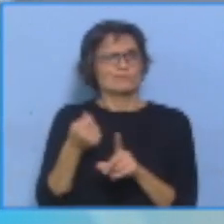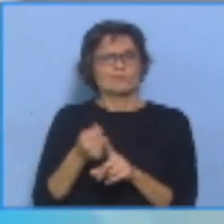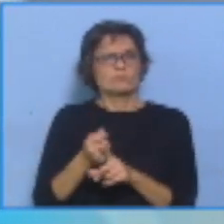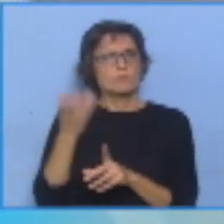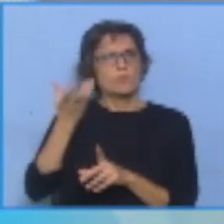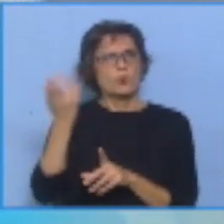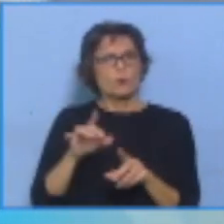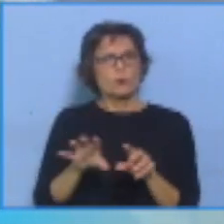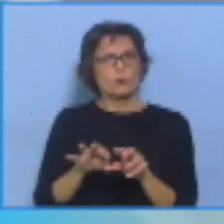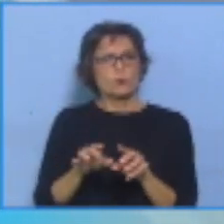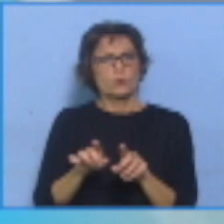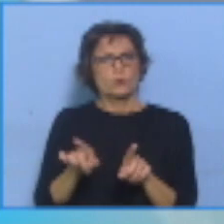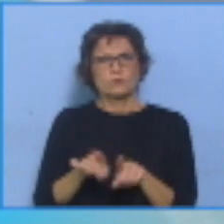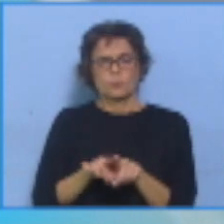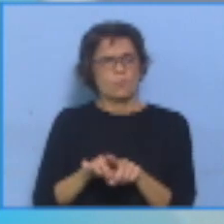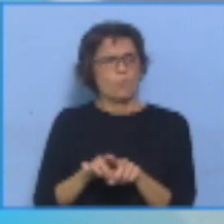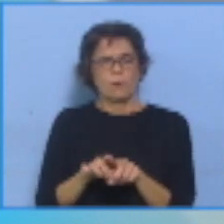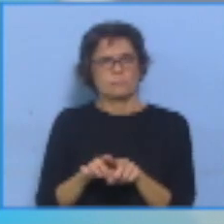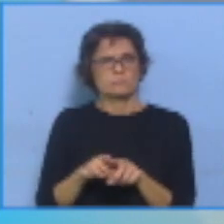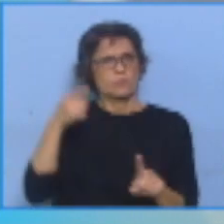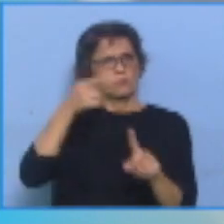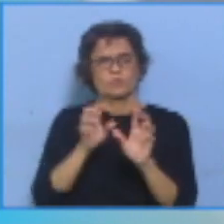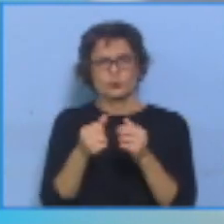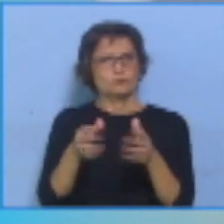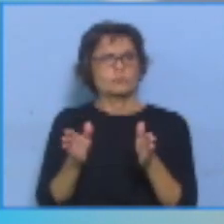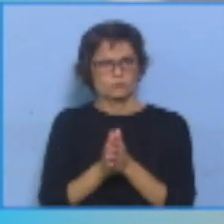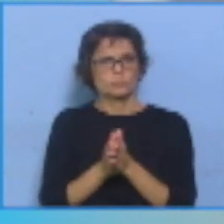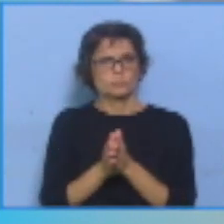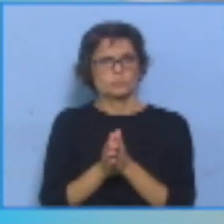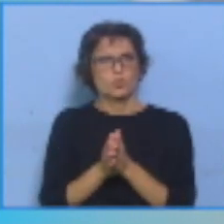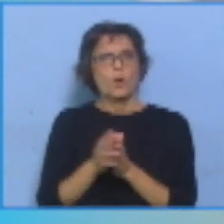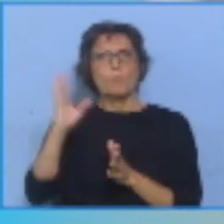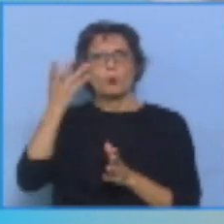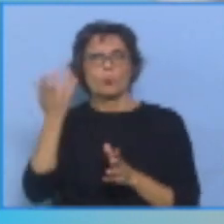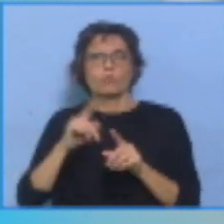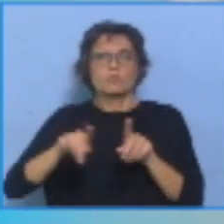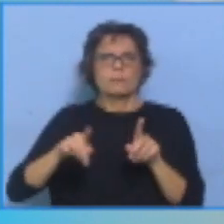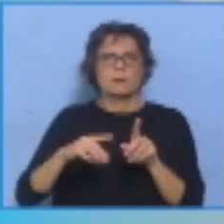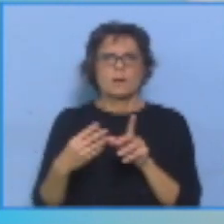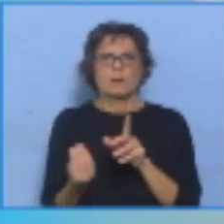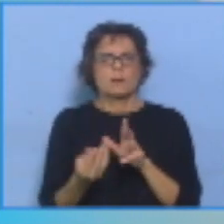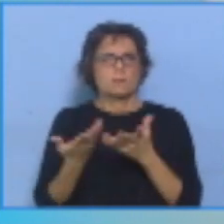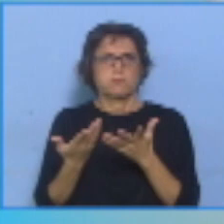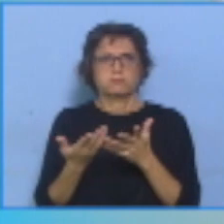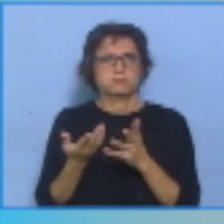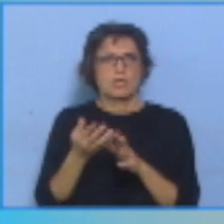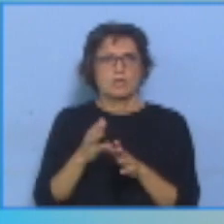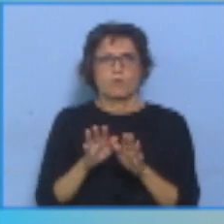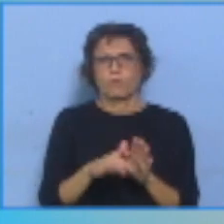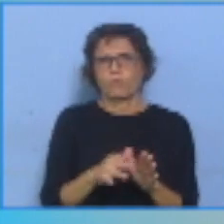Ela não falava de uma cultura para burgueses e para o povo, digamos assim, mas para uma cultura... Ela valorizava a cultura de